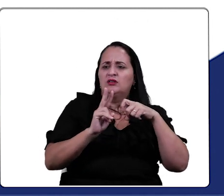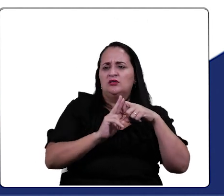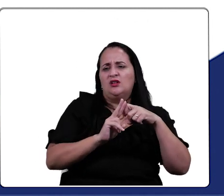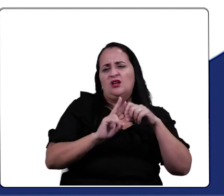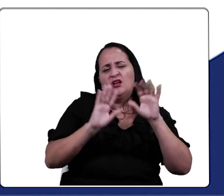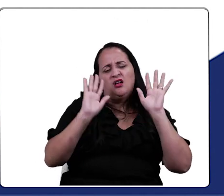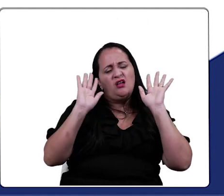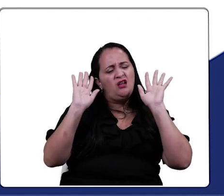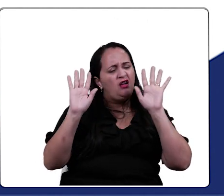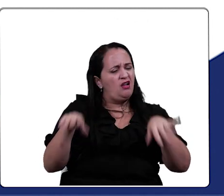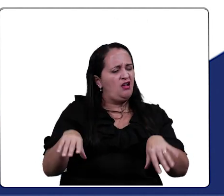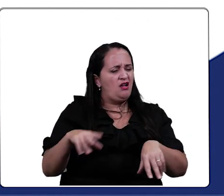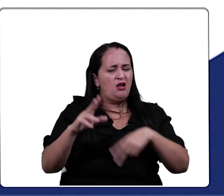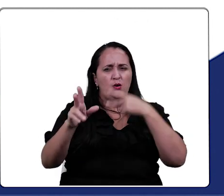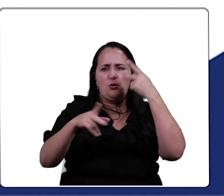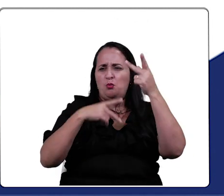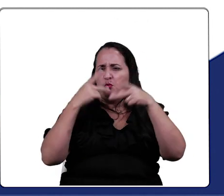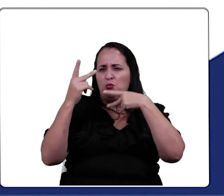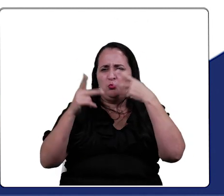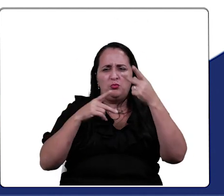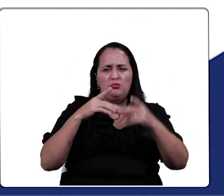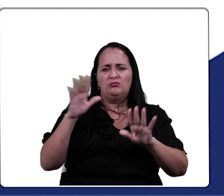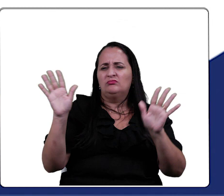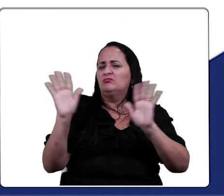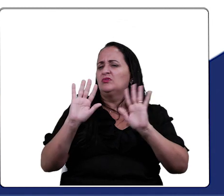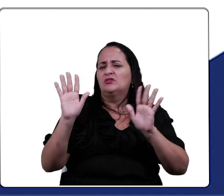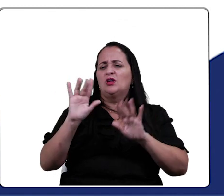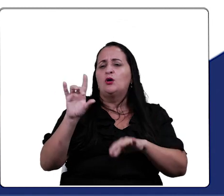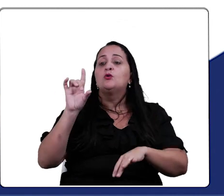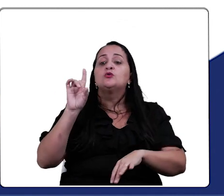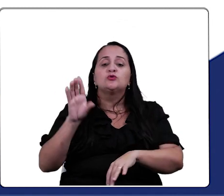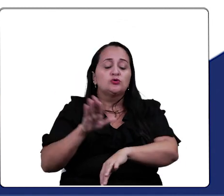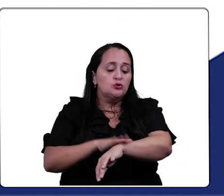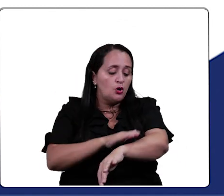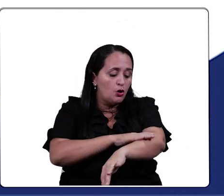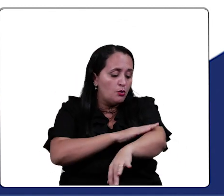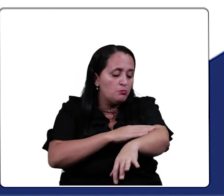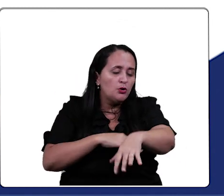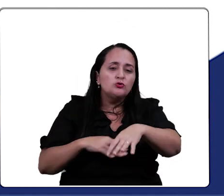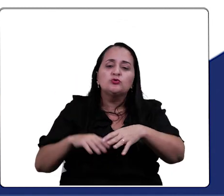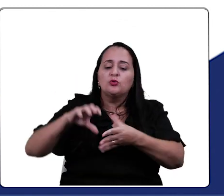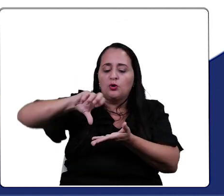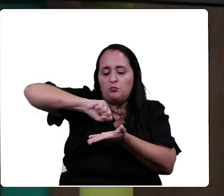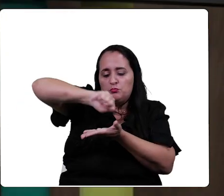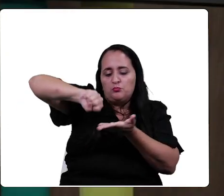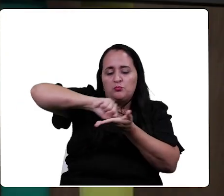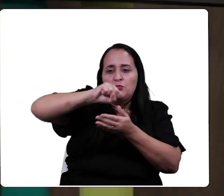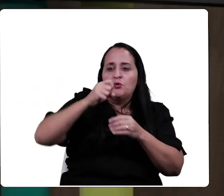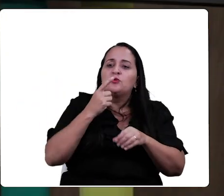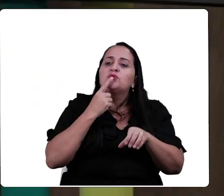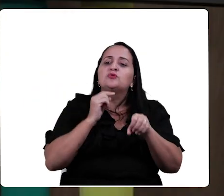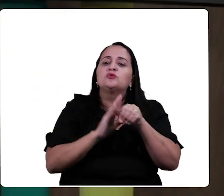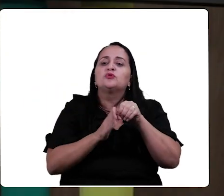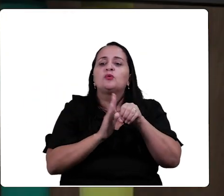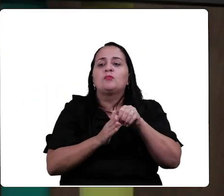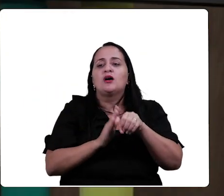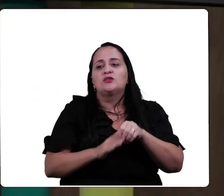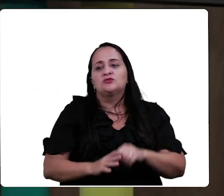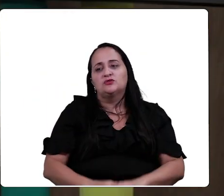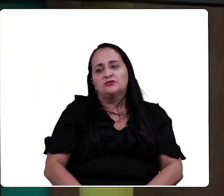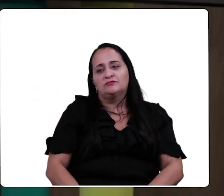belo disparate! O cachorro se manchou, é com molho de tomate. Gostaram da